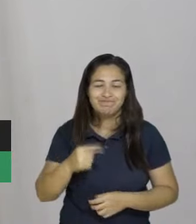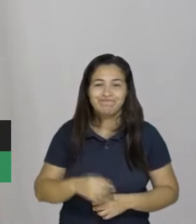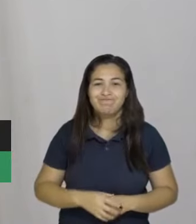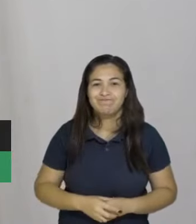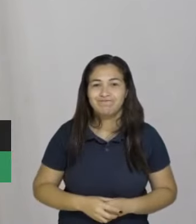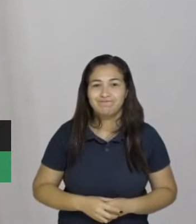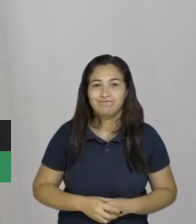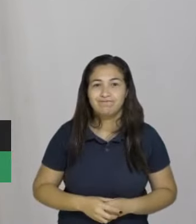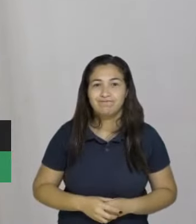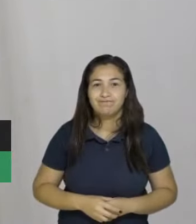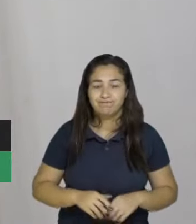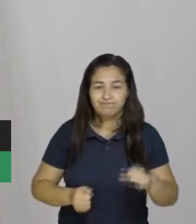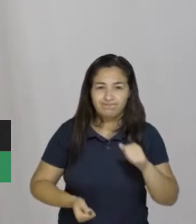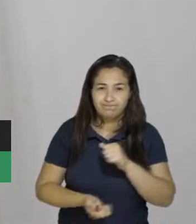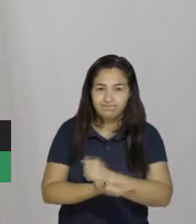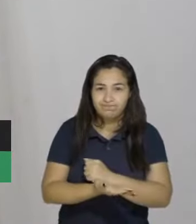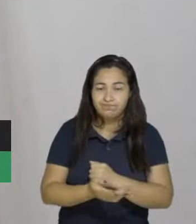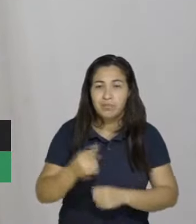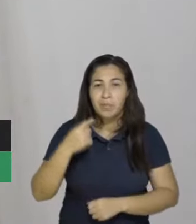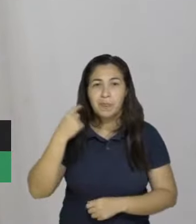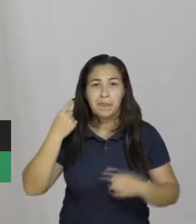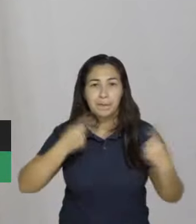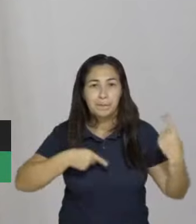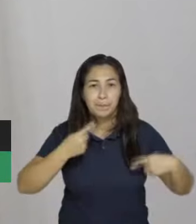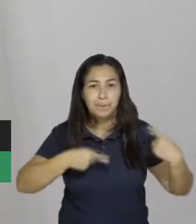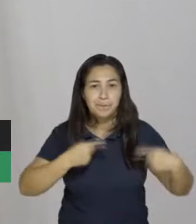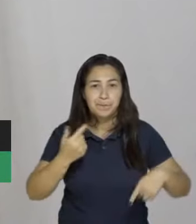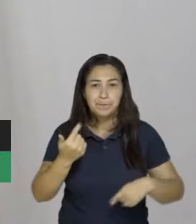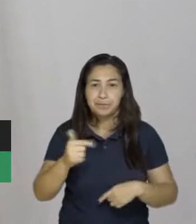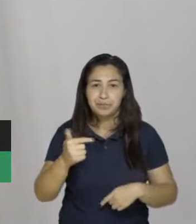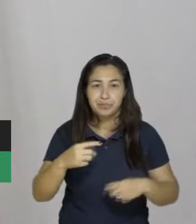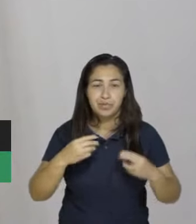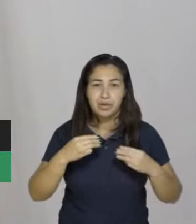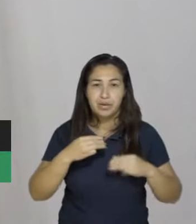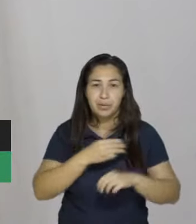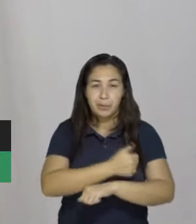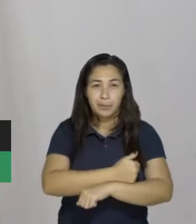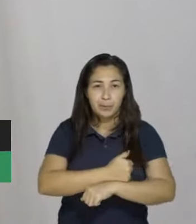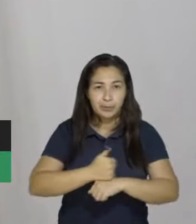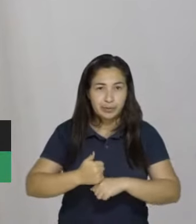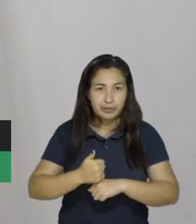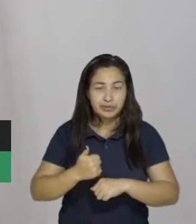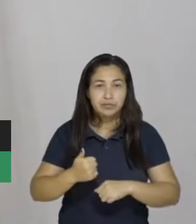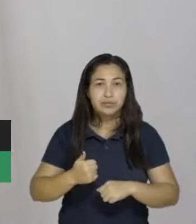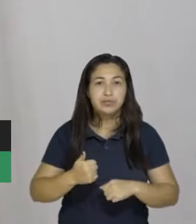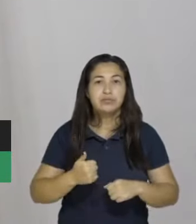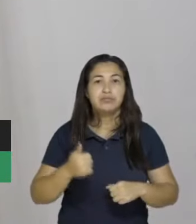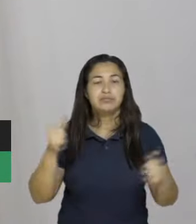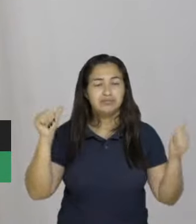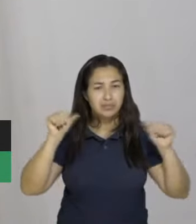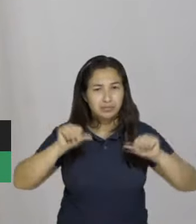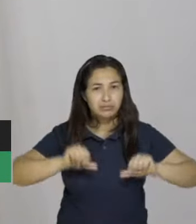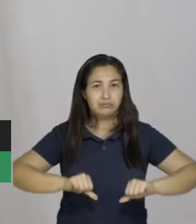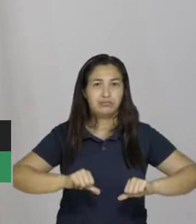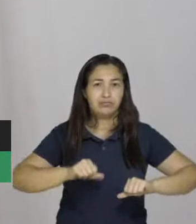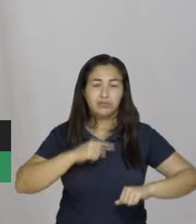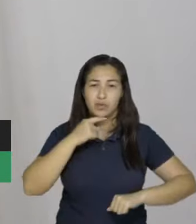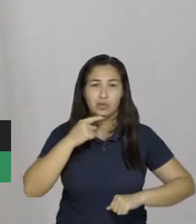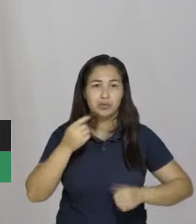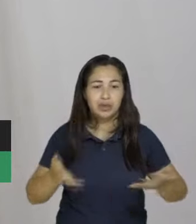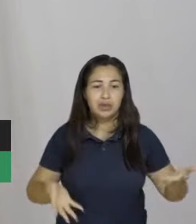e a política sem moral são inimigos do desenvolvimento e da geração de oportunidades.